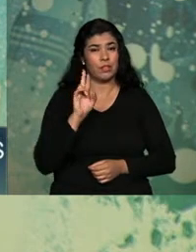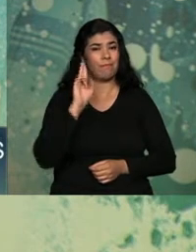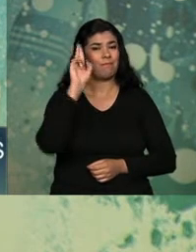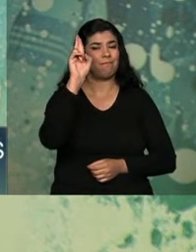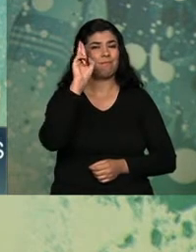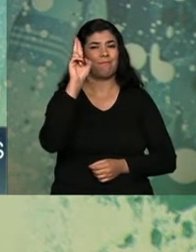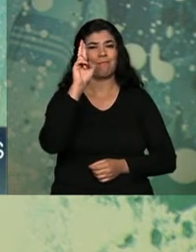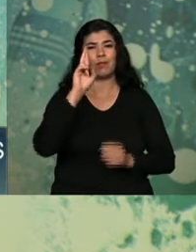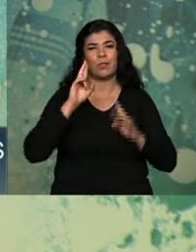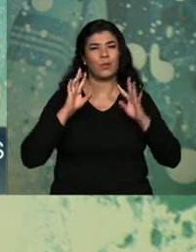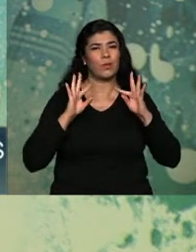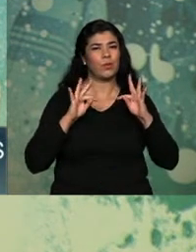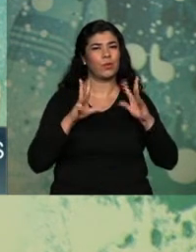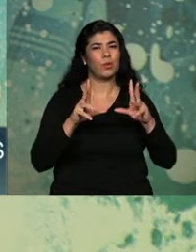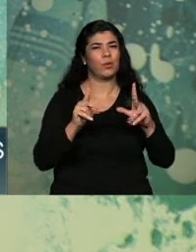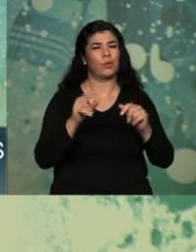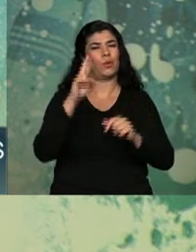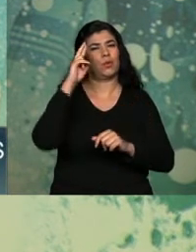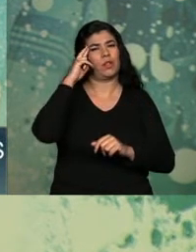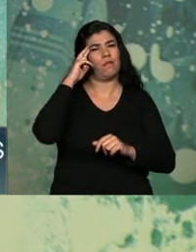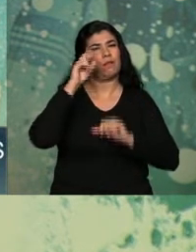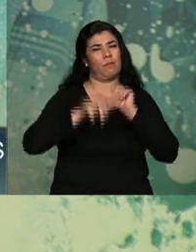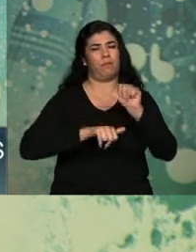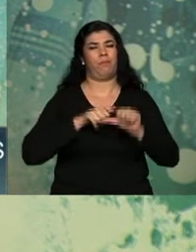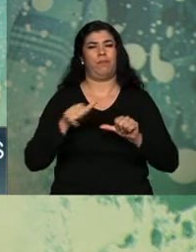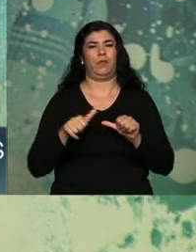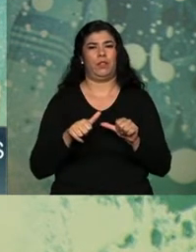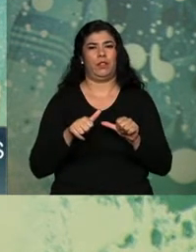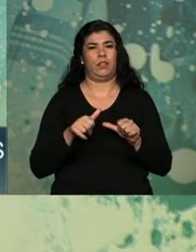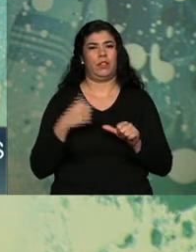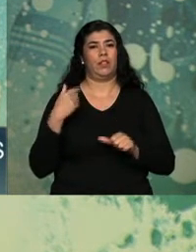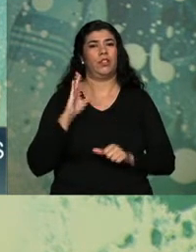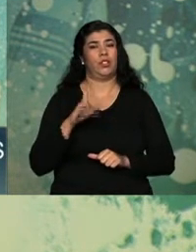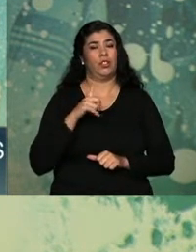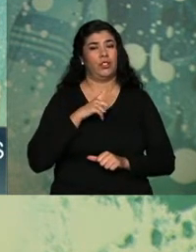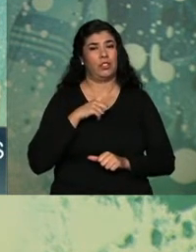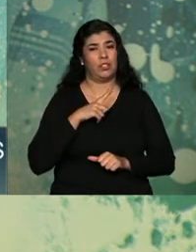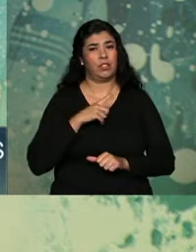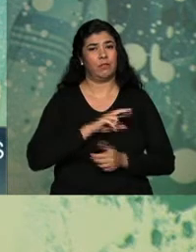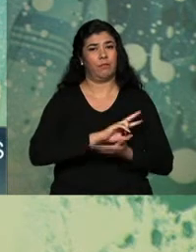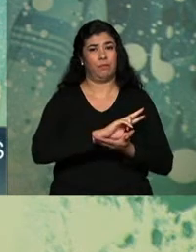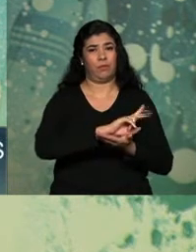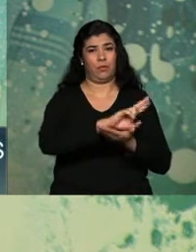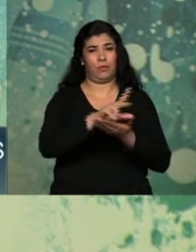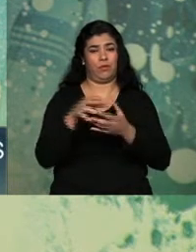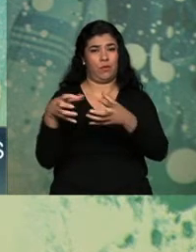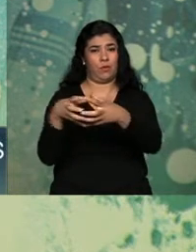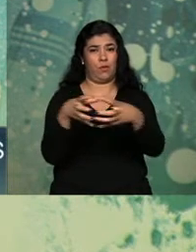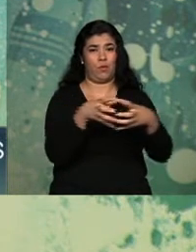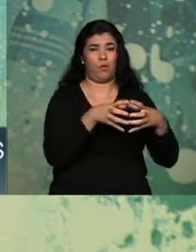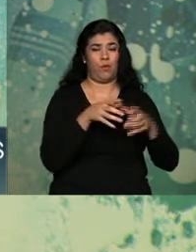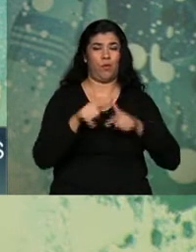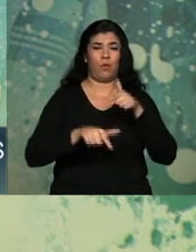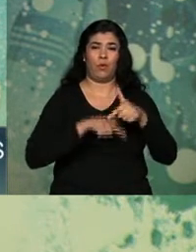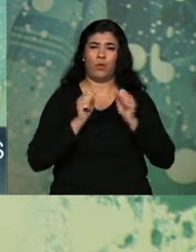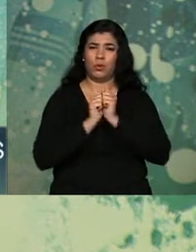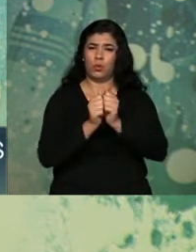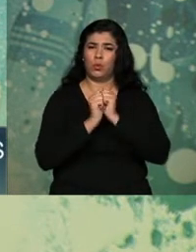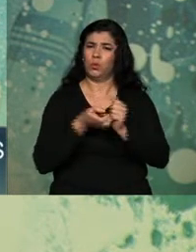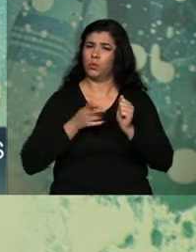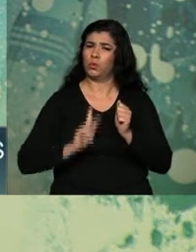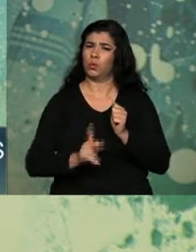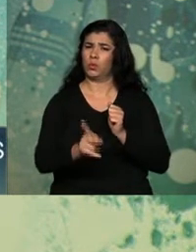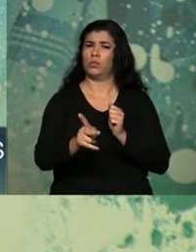toda esta reflexão. Trabalhamos a quatro mãos juntos. Vamos